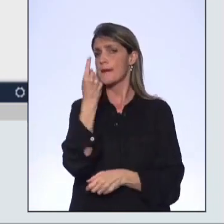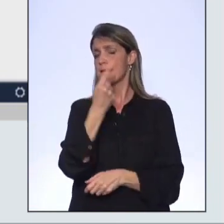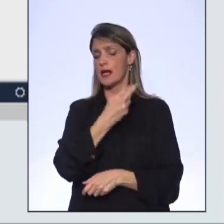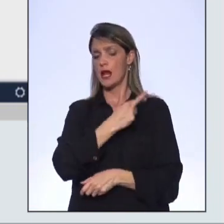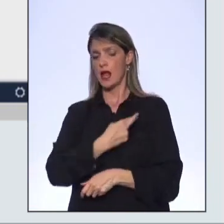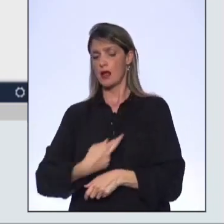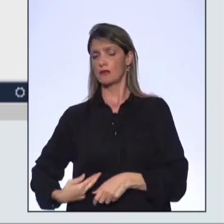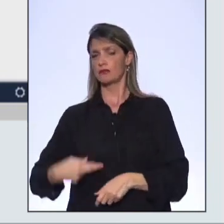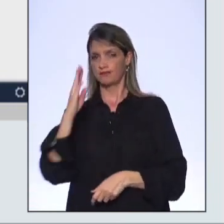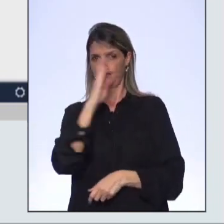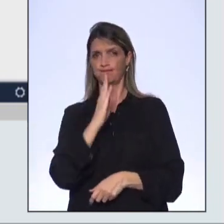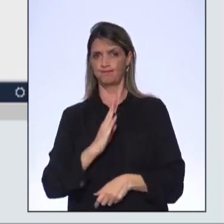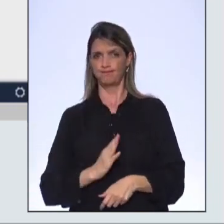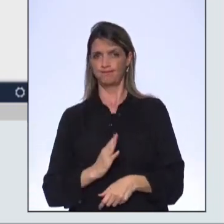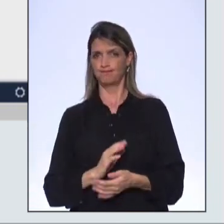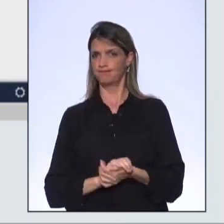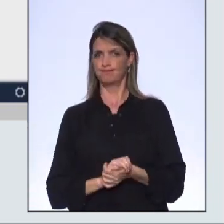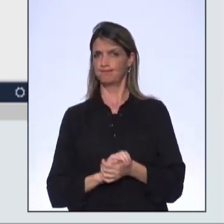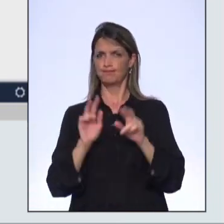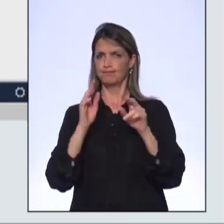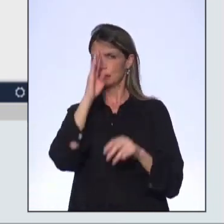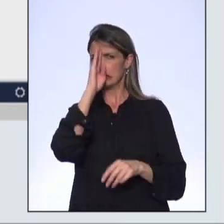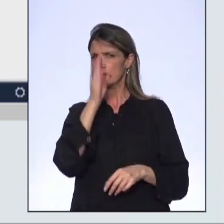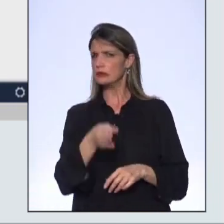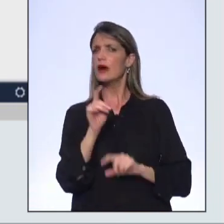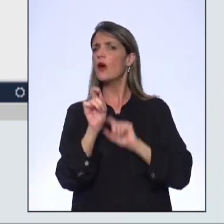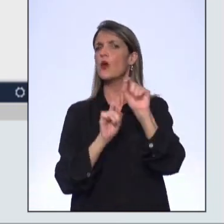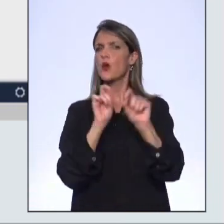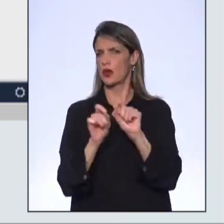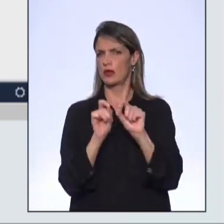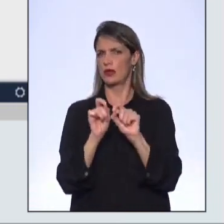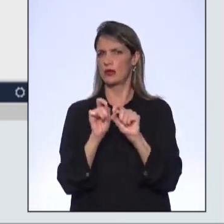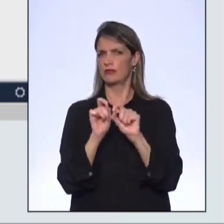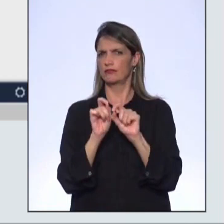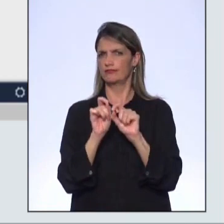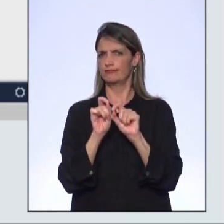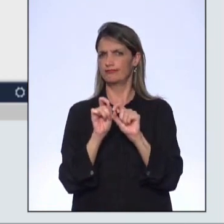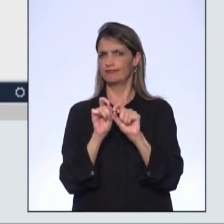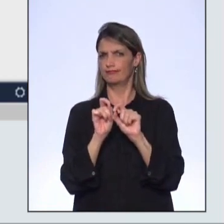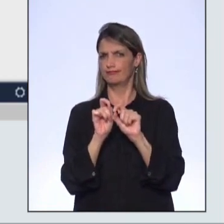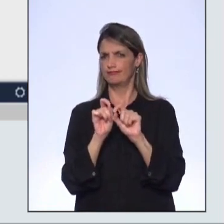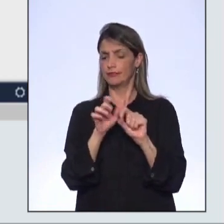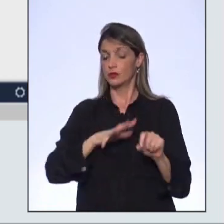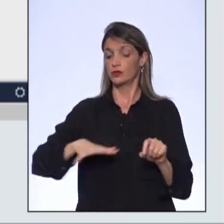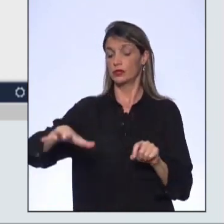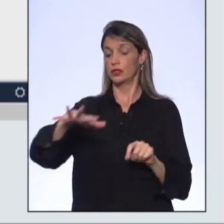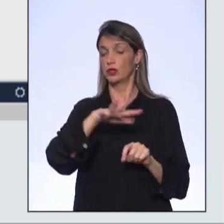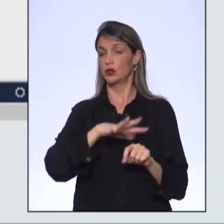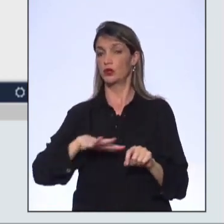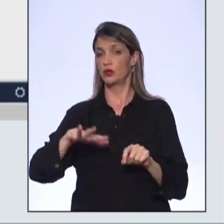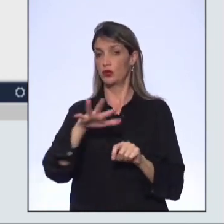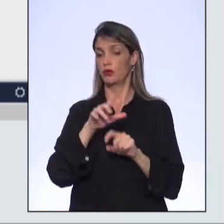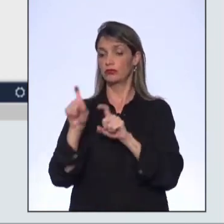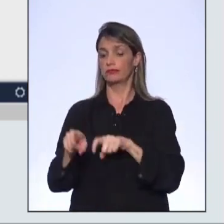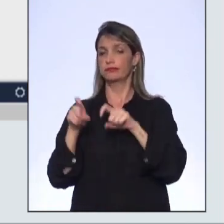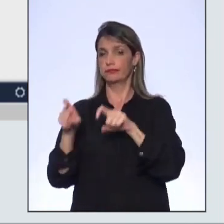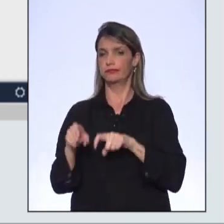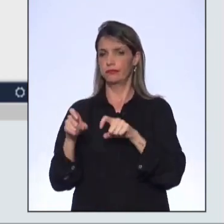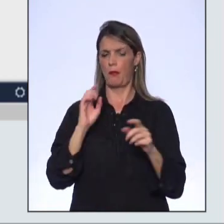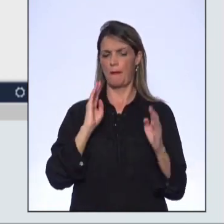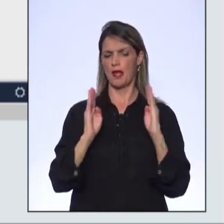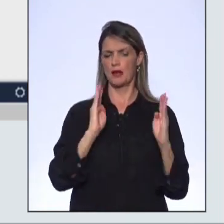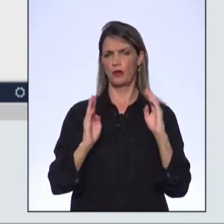Brasileira. O nosso ponto de partida será o setor agrícola. Durante a República Velha, período que vai